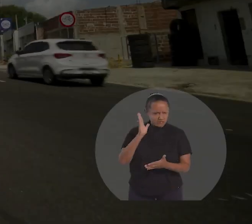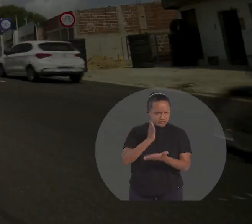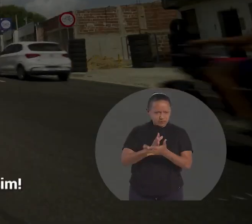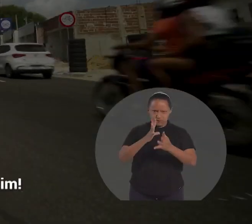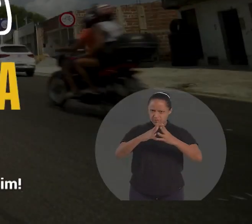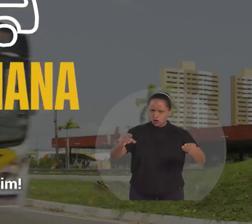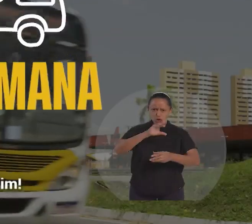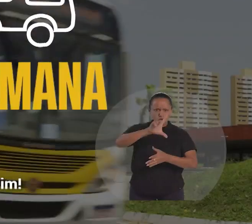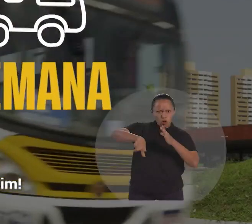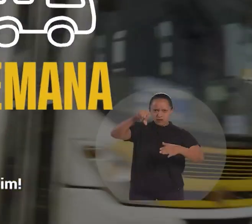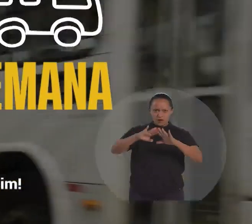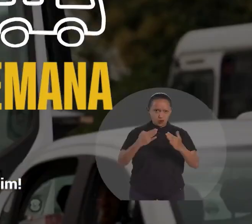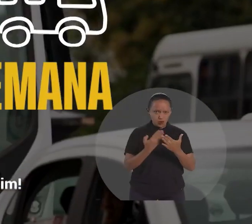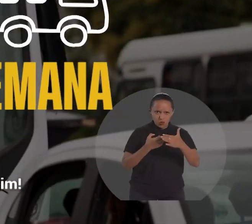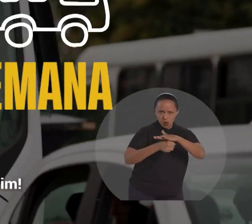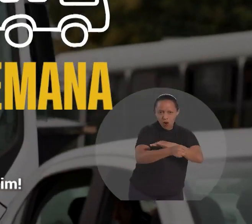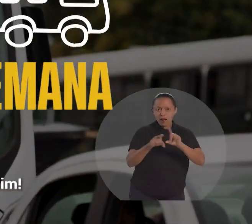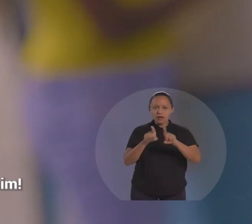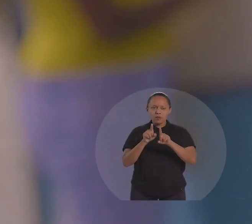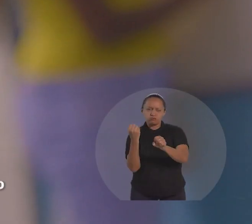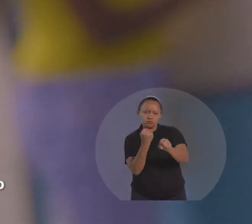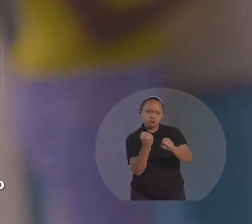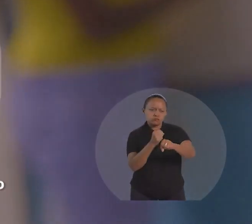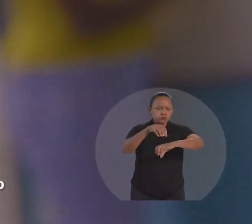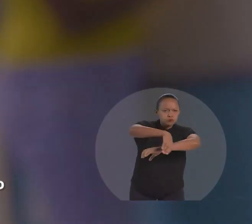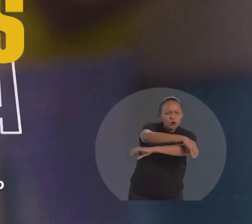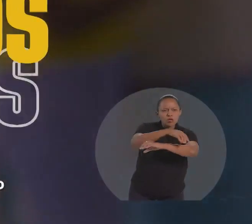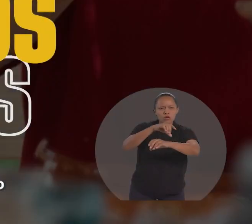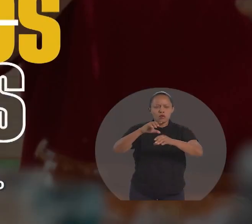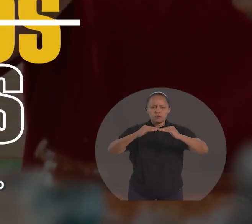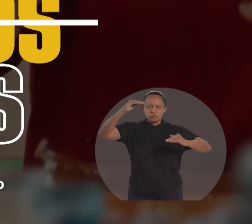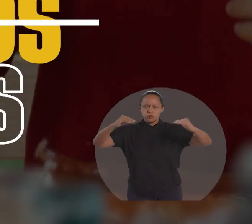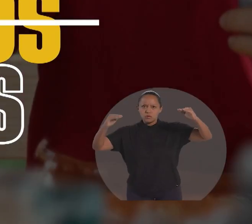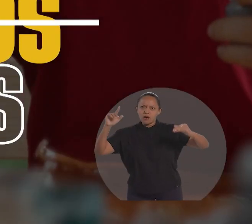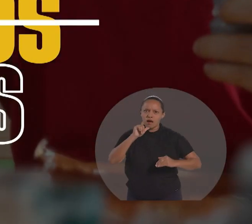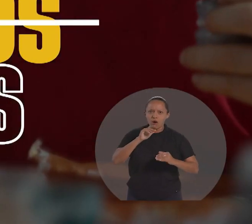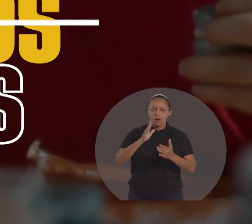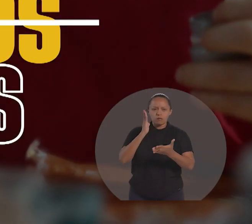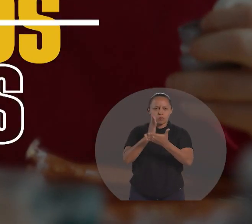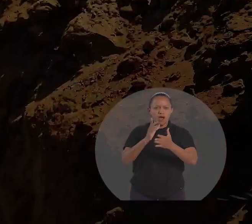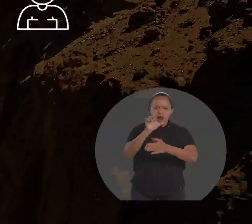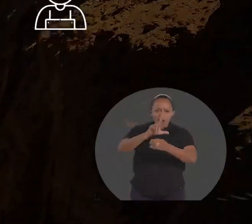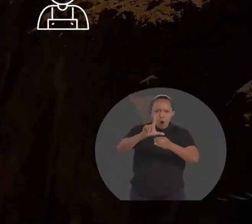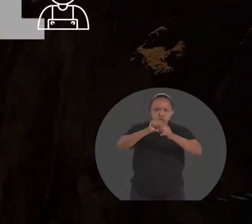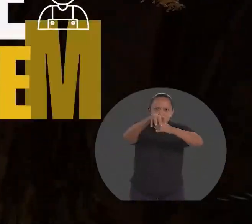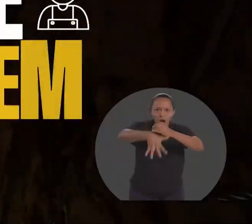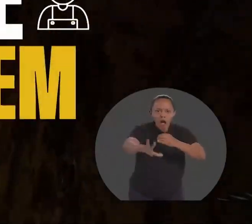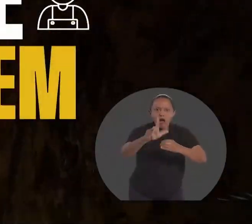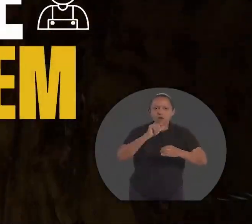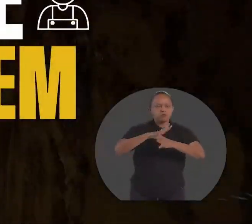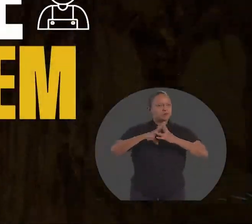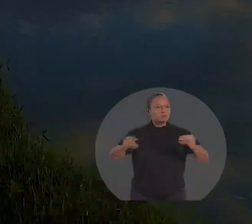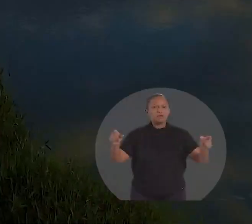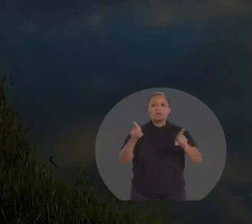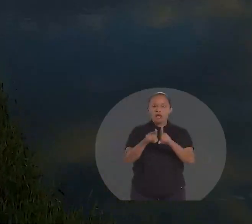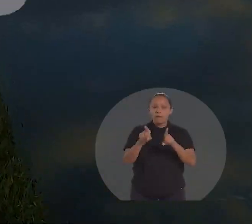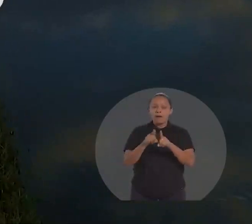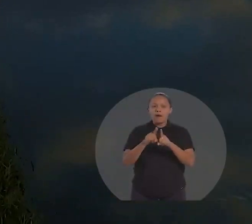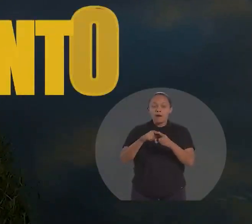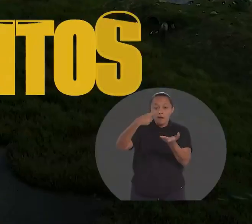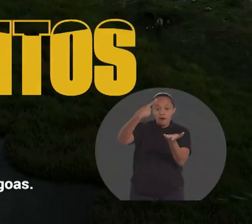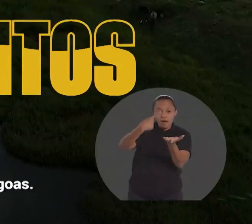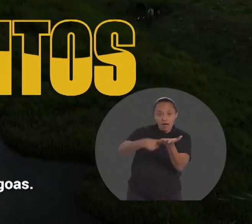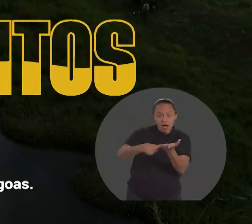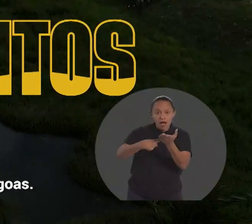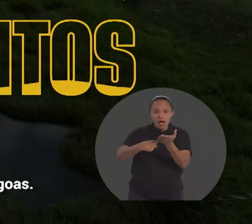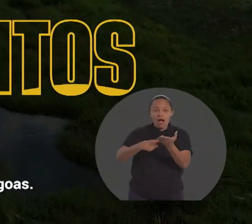zero gradual e vai ter ônibus no fim de semana, sim. Natália vai acabar com os sorteios de vagas nas creches. Vai fazer obras de drenagem, monitorar o